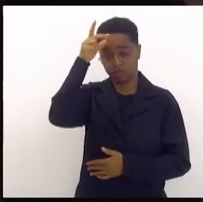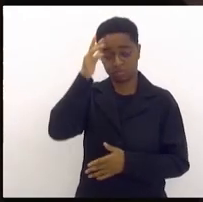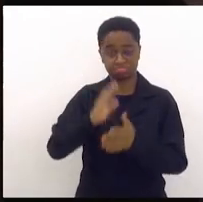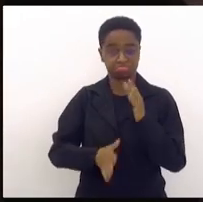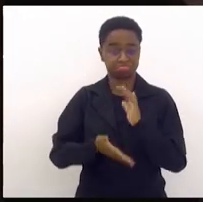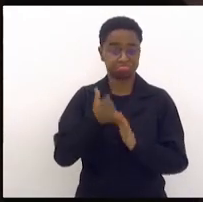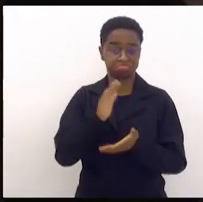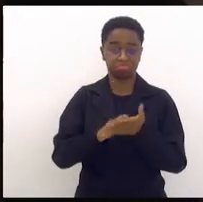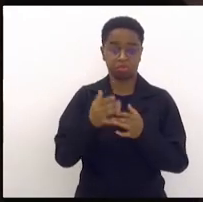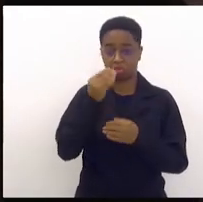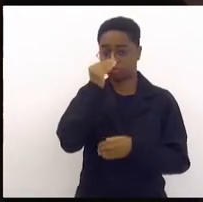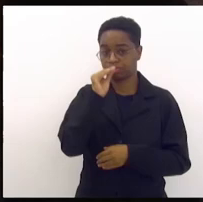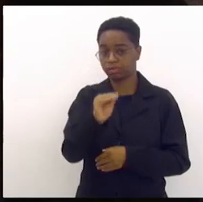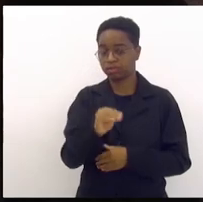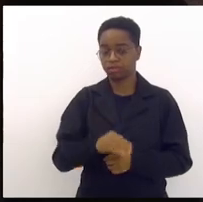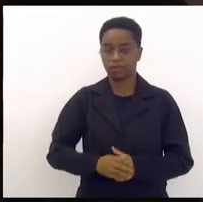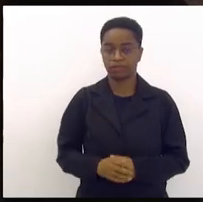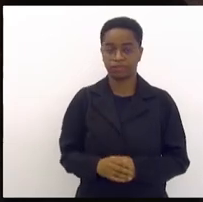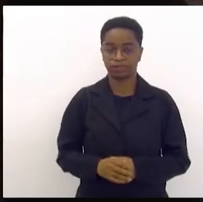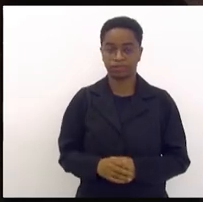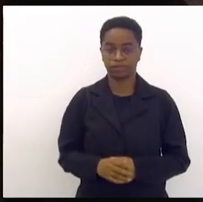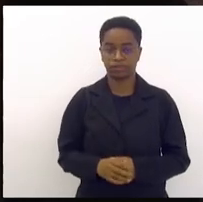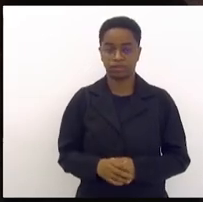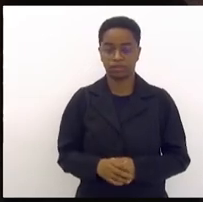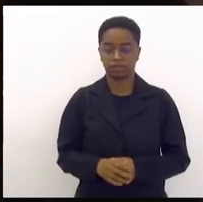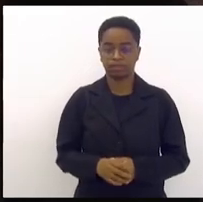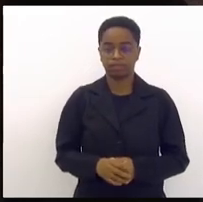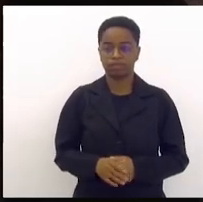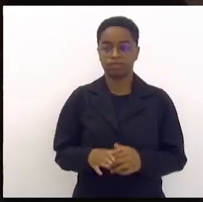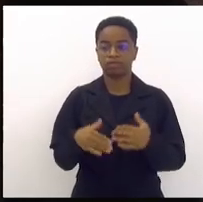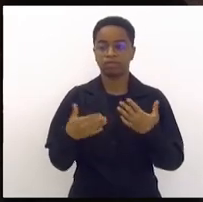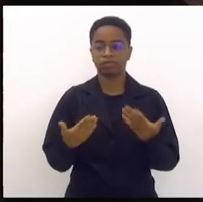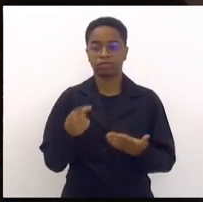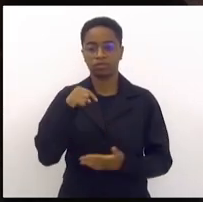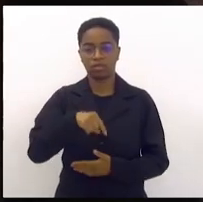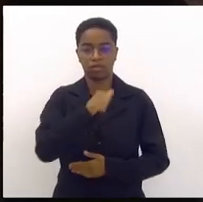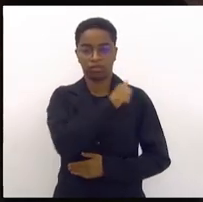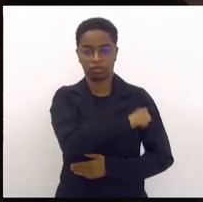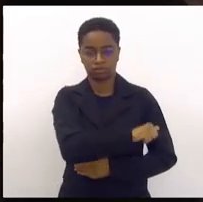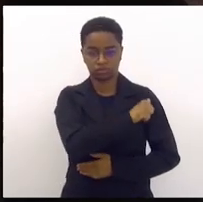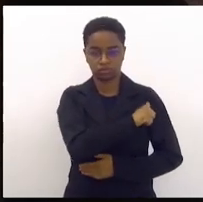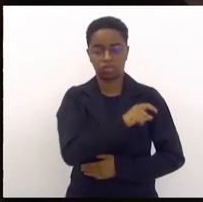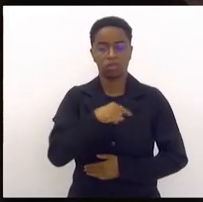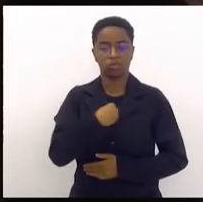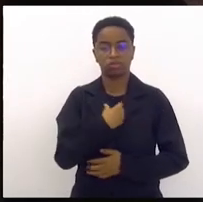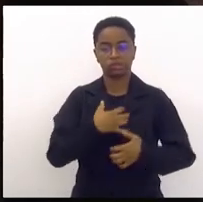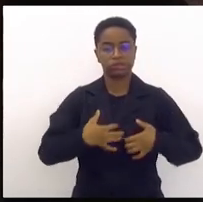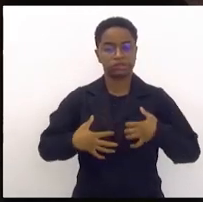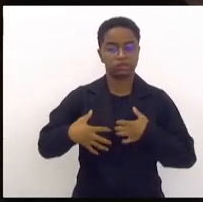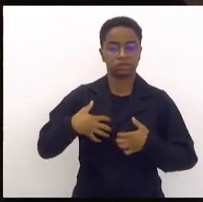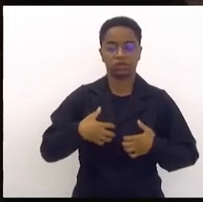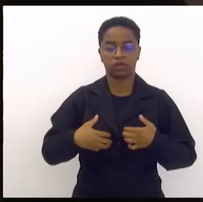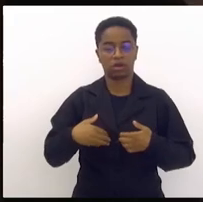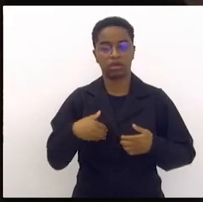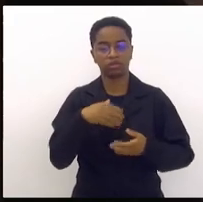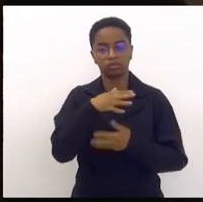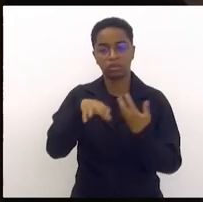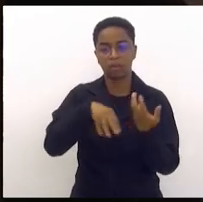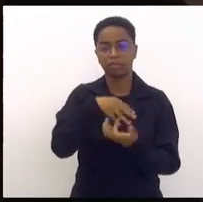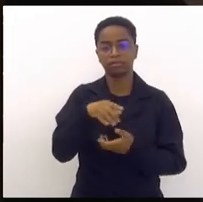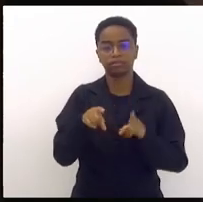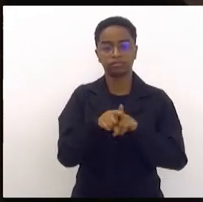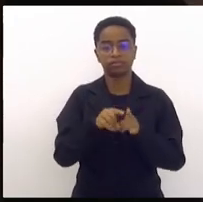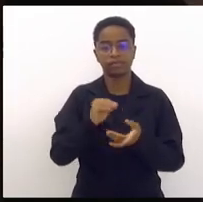mãos. Então, a cidade do Rio de Janeiro agoniza em profunda desordem, em